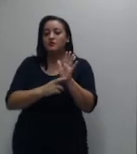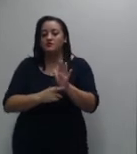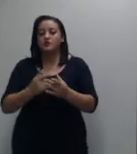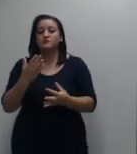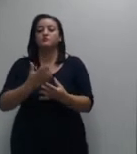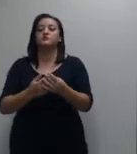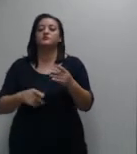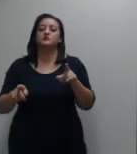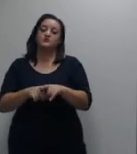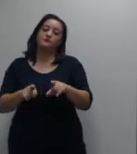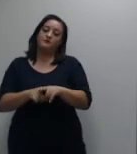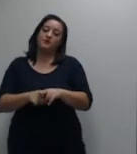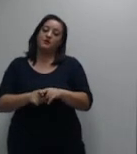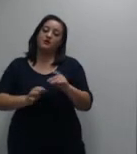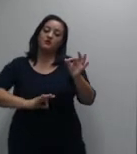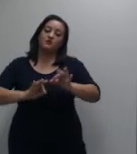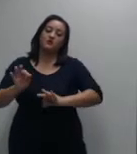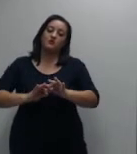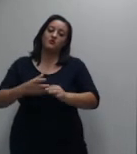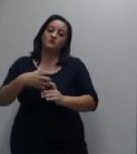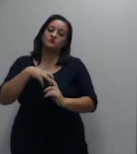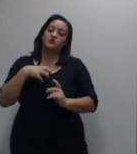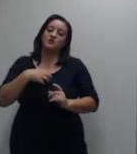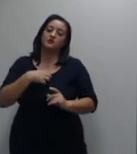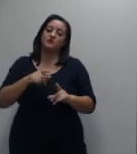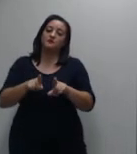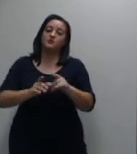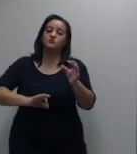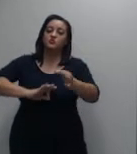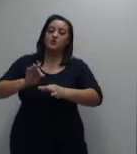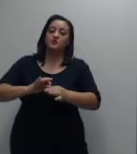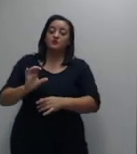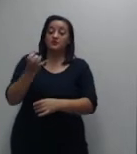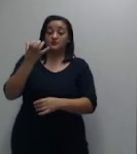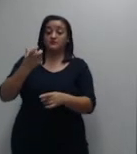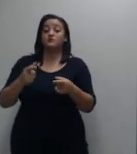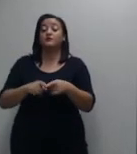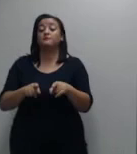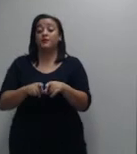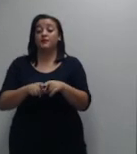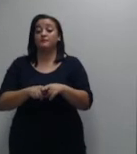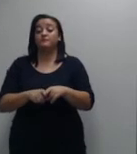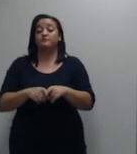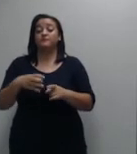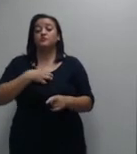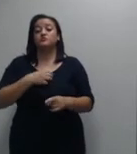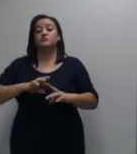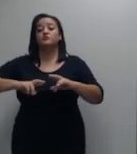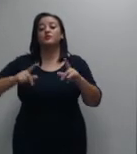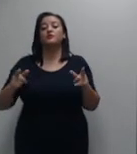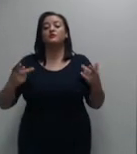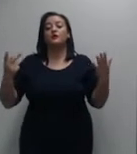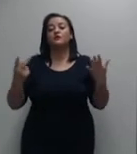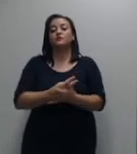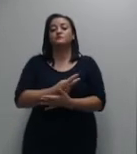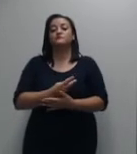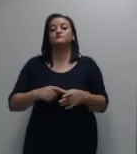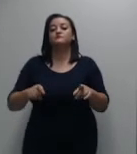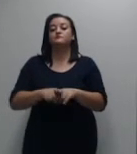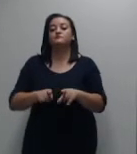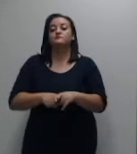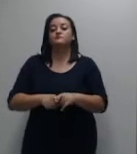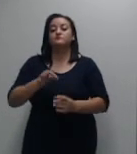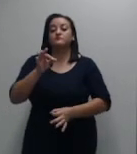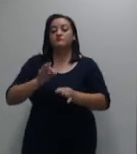que regulam as formas de modo de construção da decisão de modo diverso ocorre error and